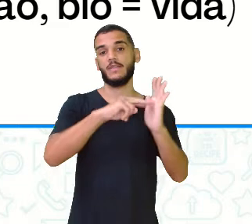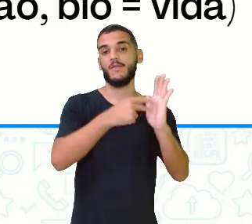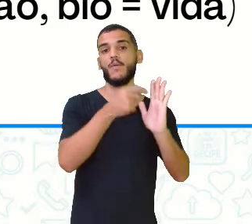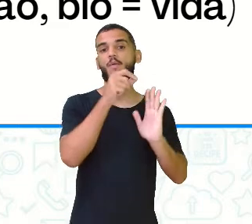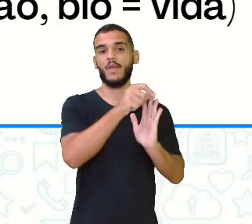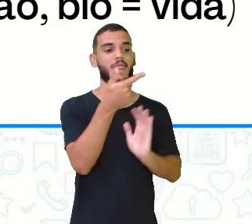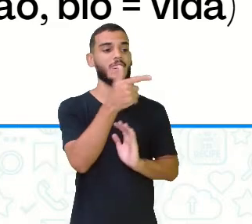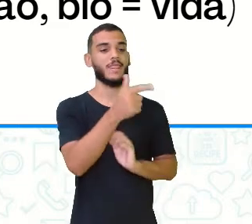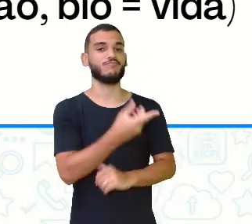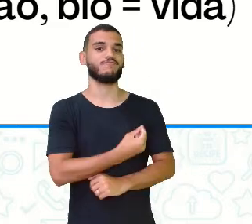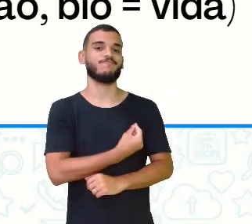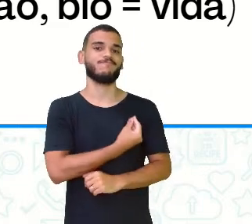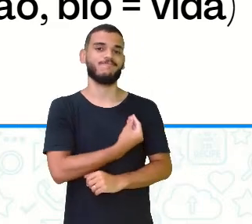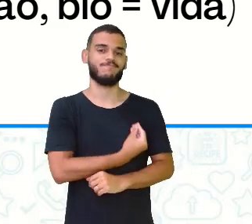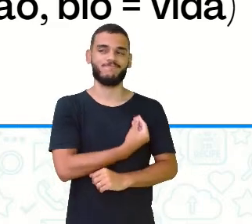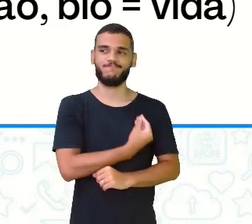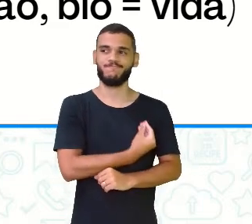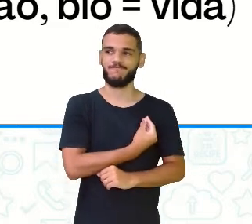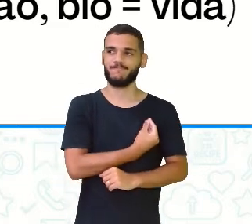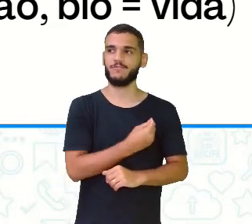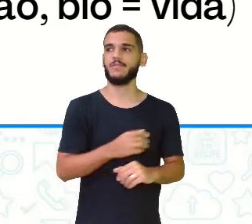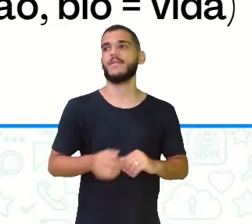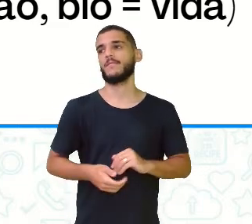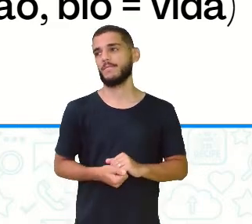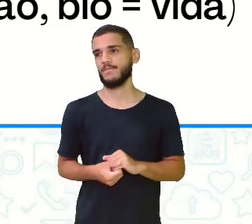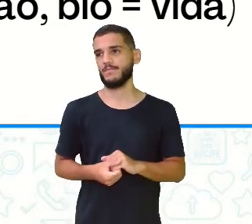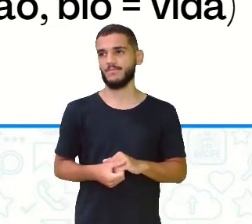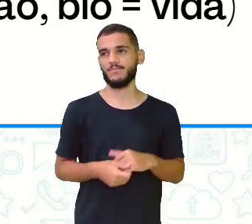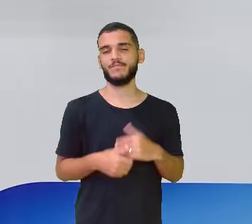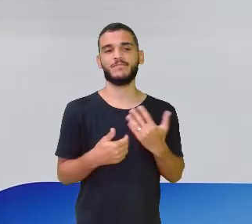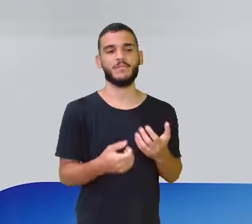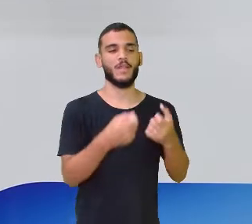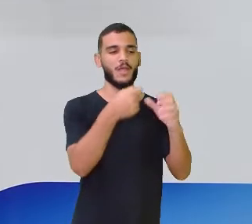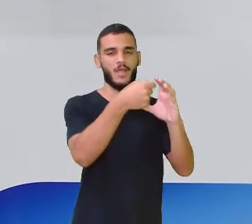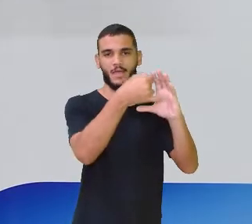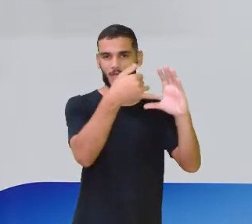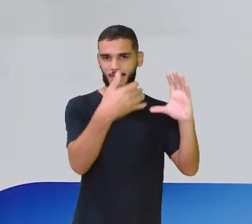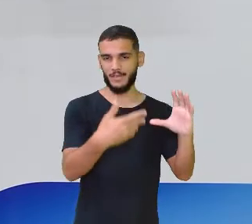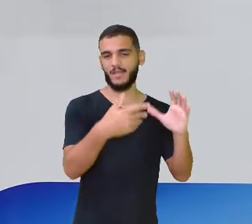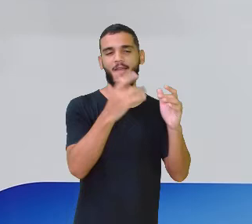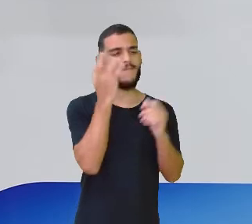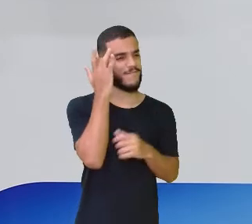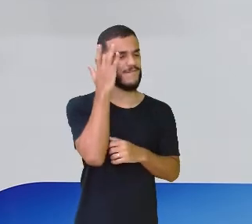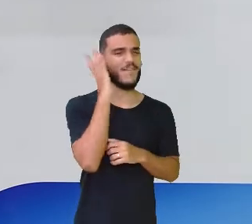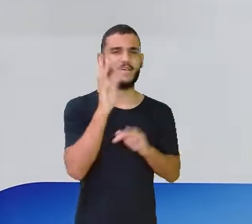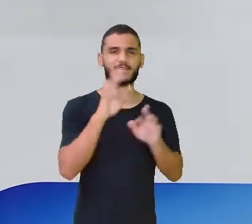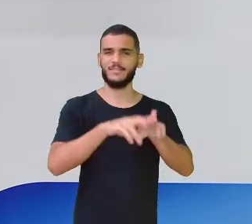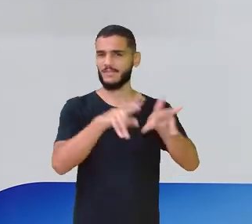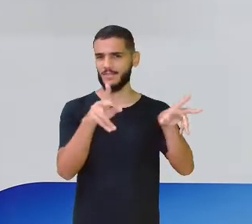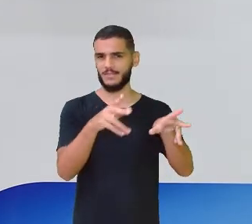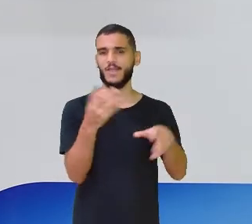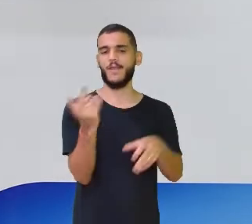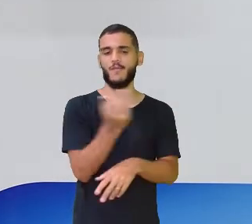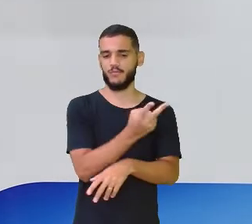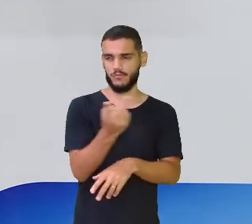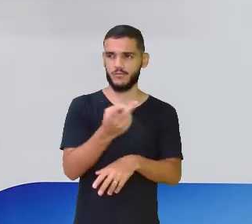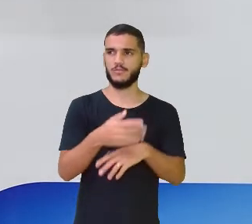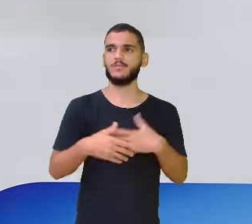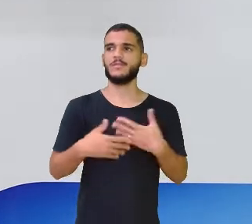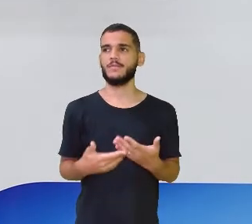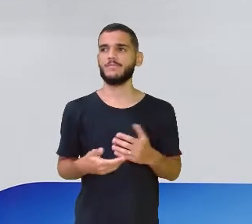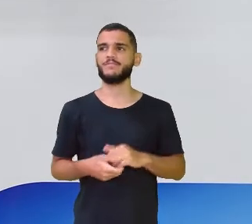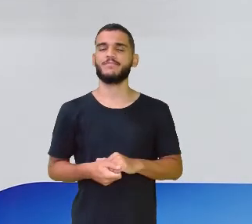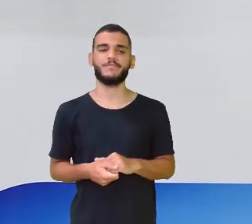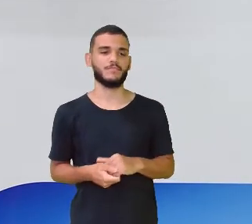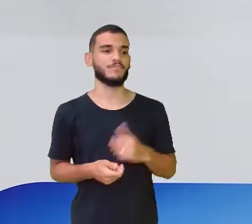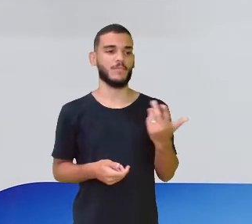vida, gente. Então, aqueles que não têm vida. Então, fica fácil a gente classificar e diferenciar um do outro. Tá? E quais são? Ali